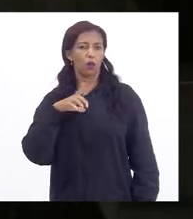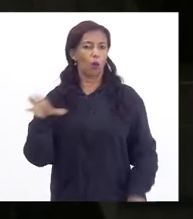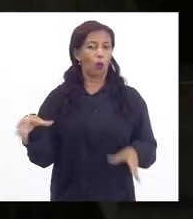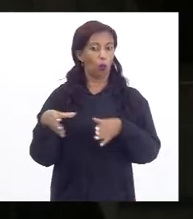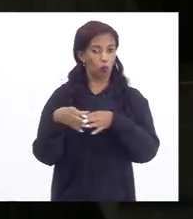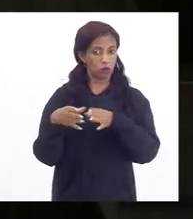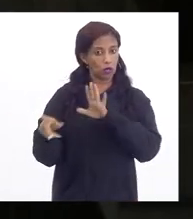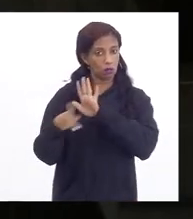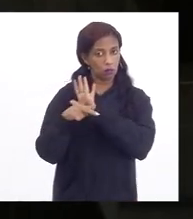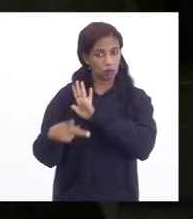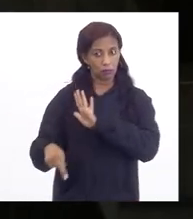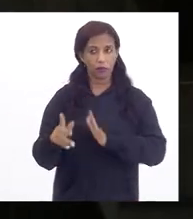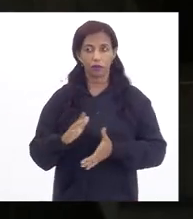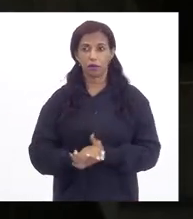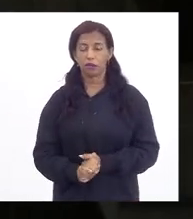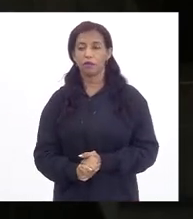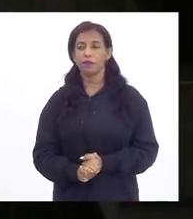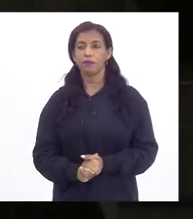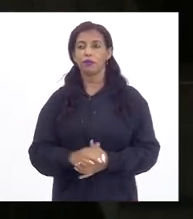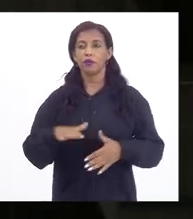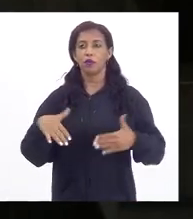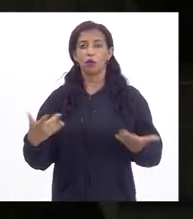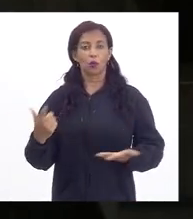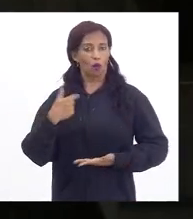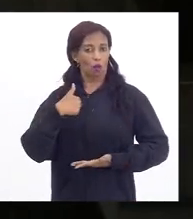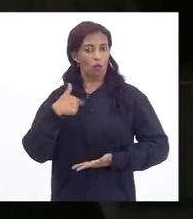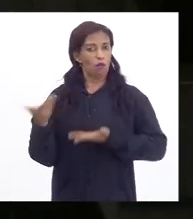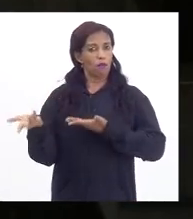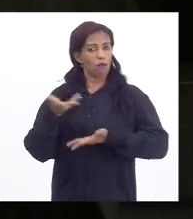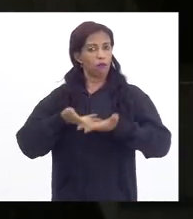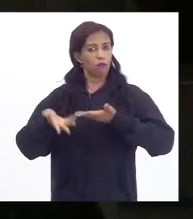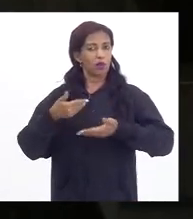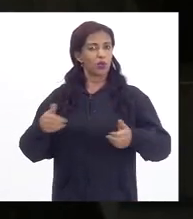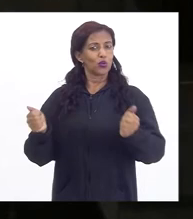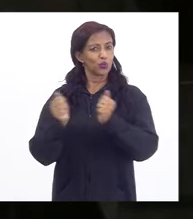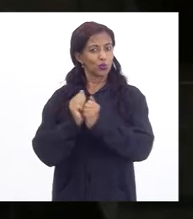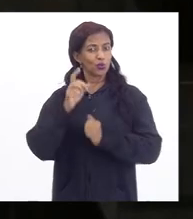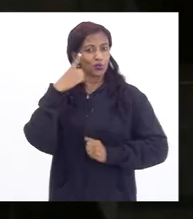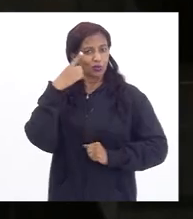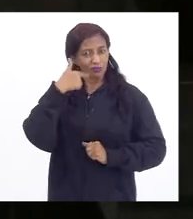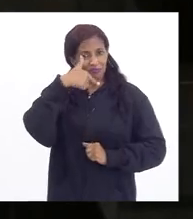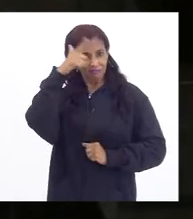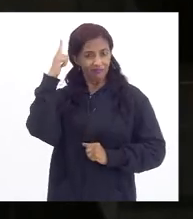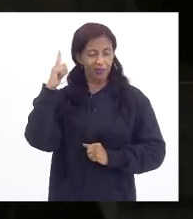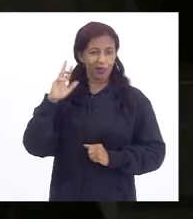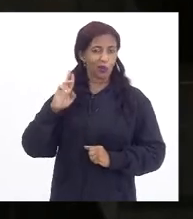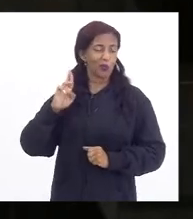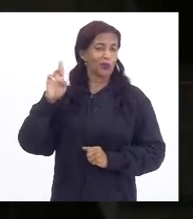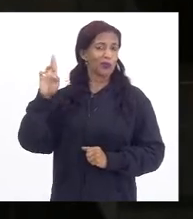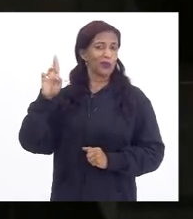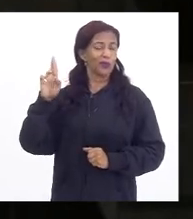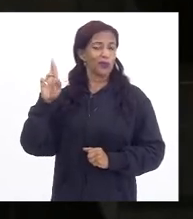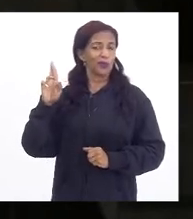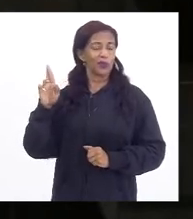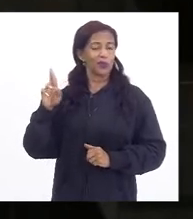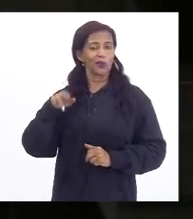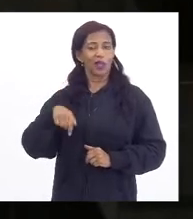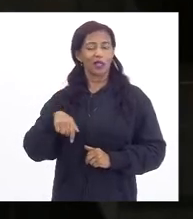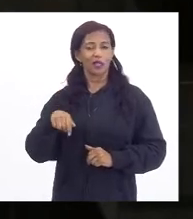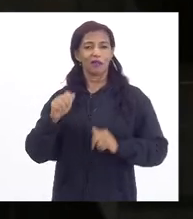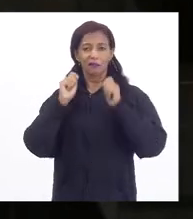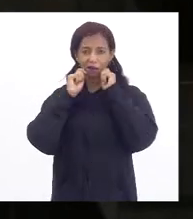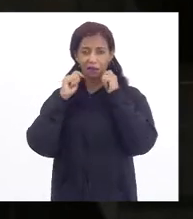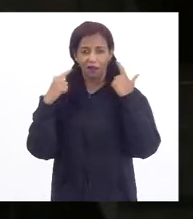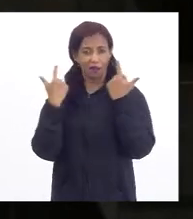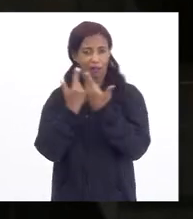consultivo, do qual eu participo ao lado de Vossa Excelência, como representante do Poder Legislativo, assim